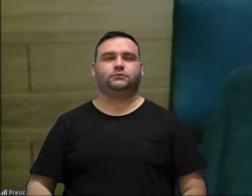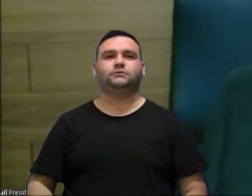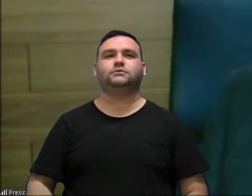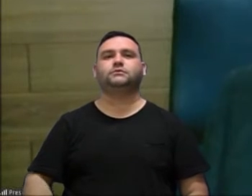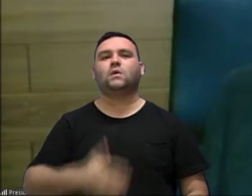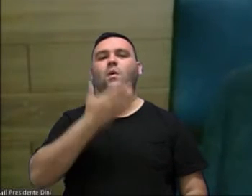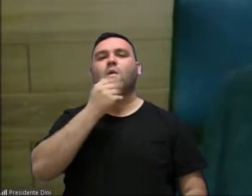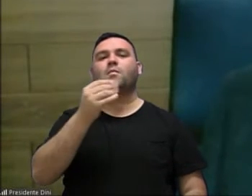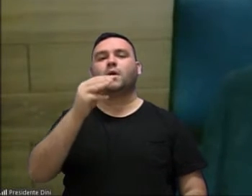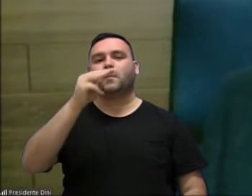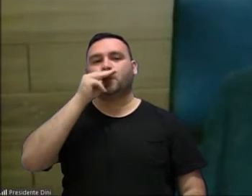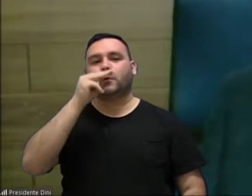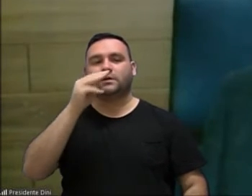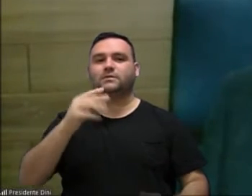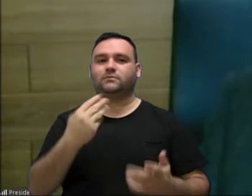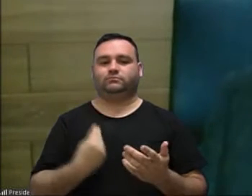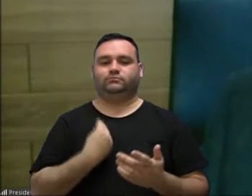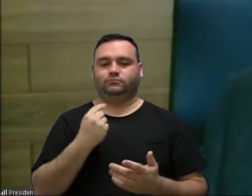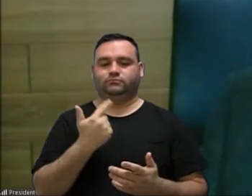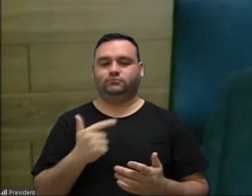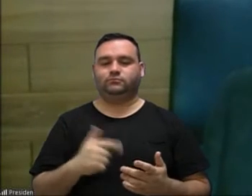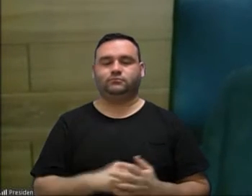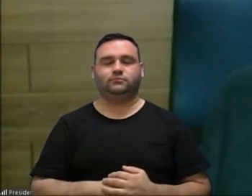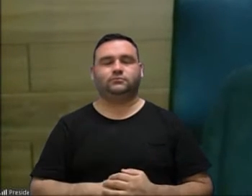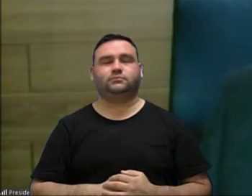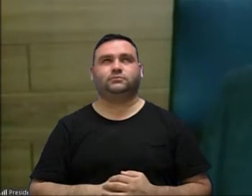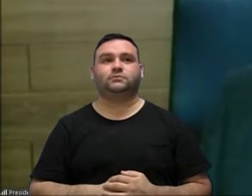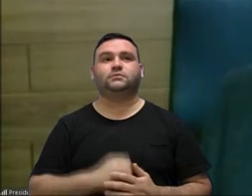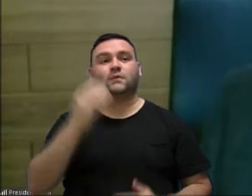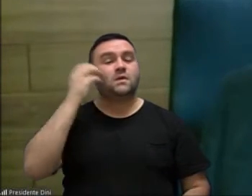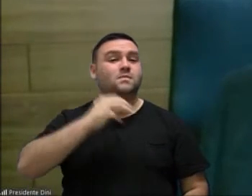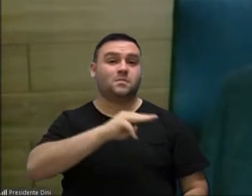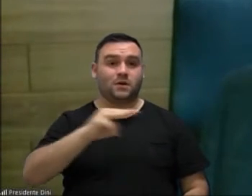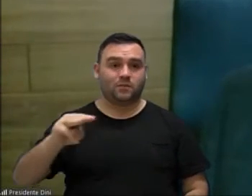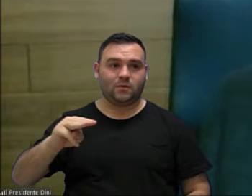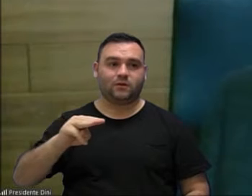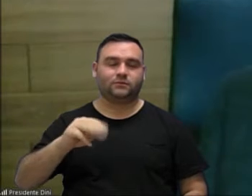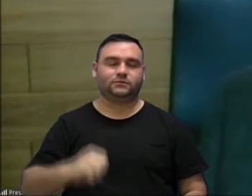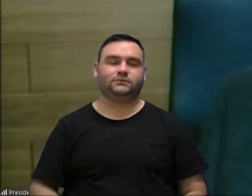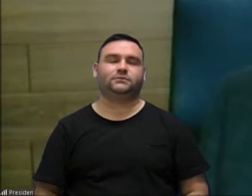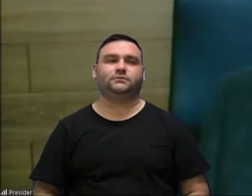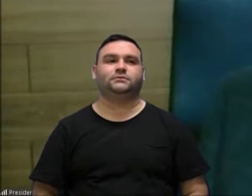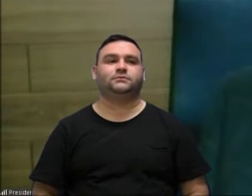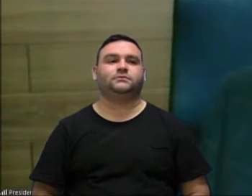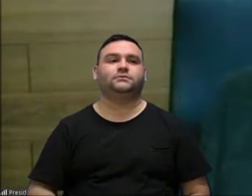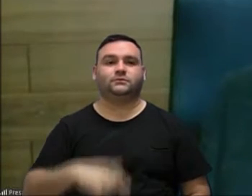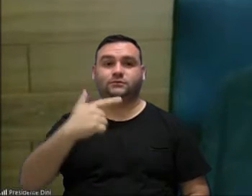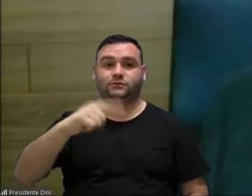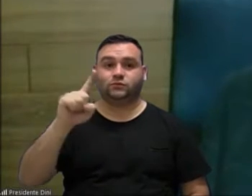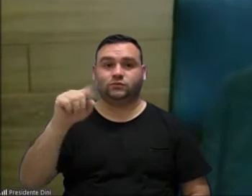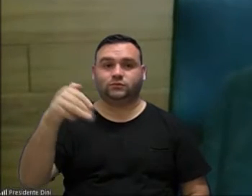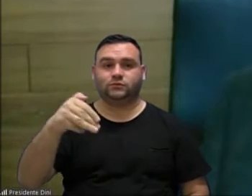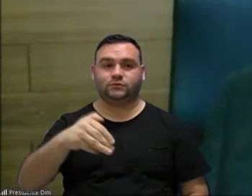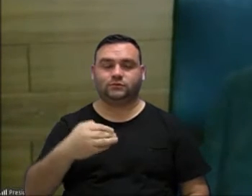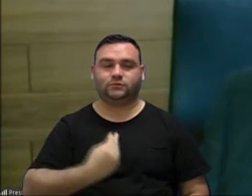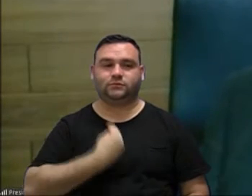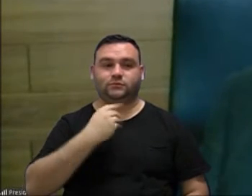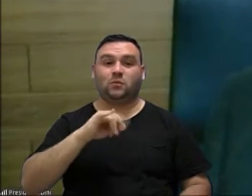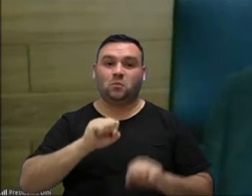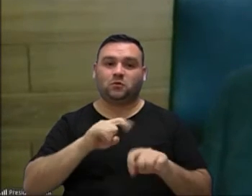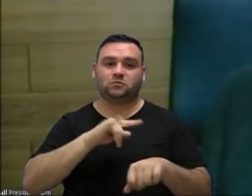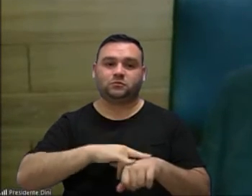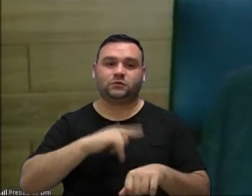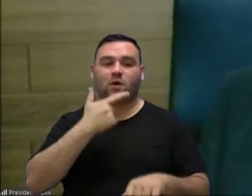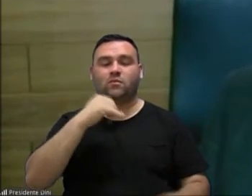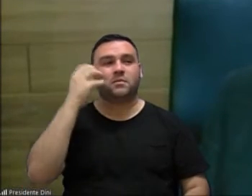José Francisco Martínez está ausente Mário Marti Marinho Júnior vamos dar mais um minuto pode estar no toalete